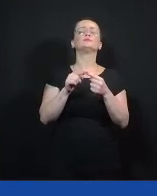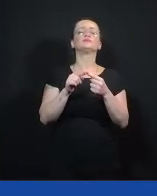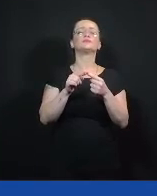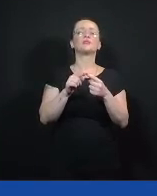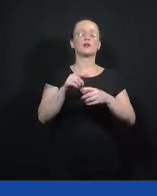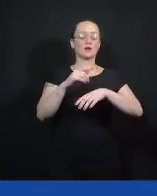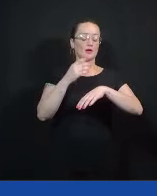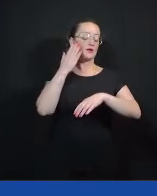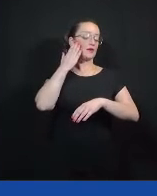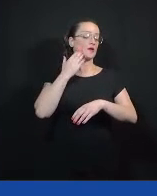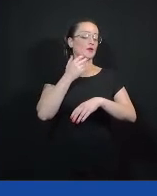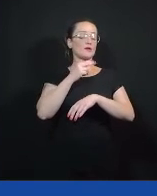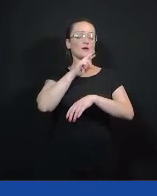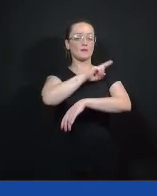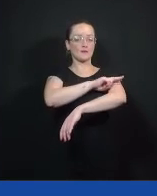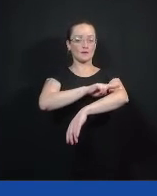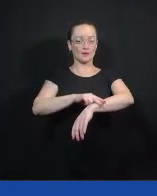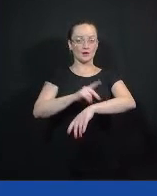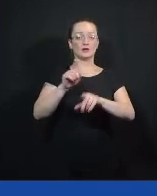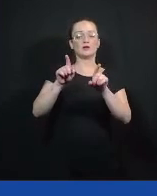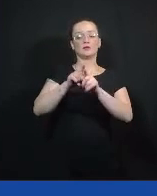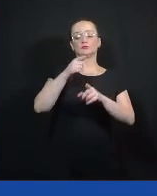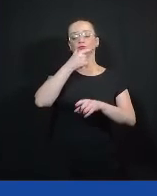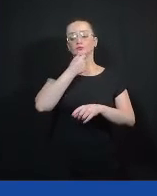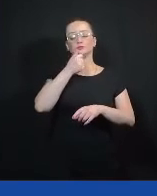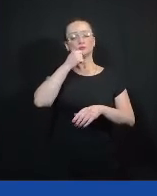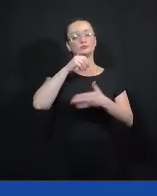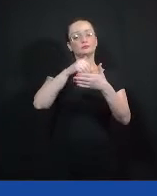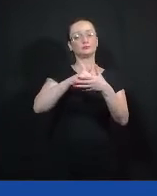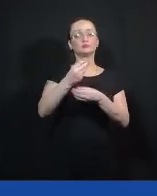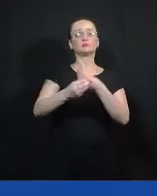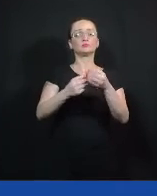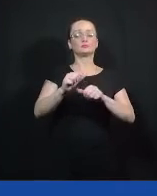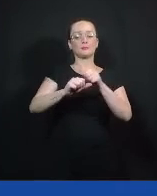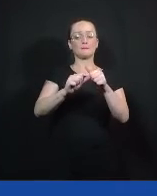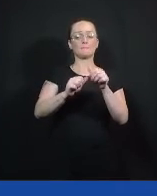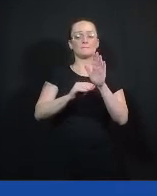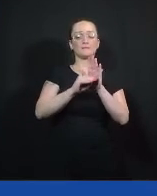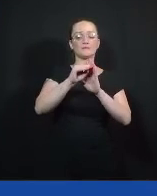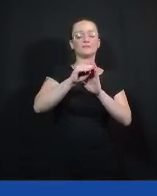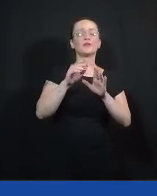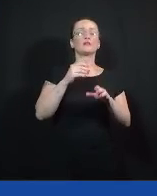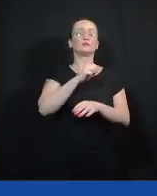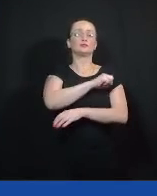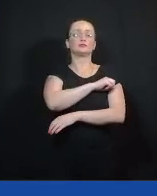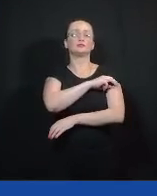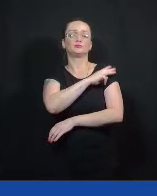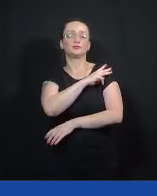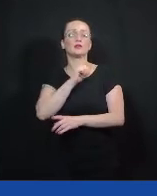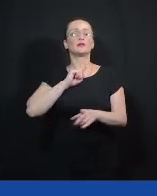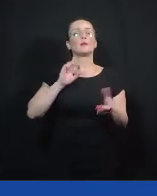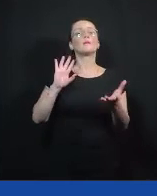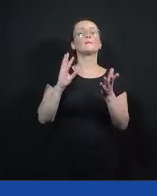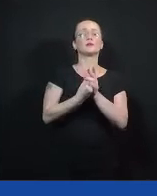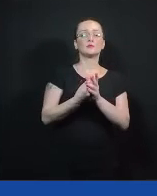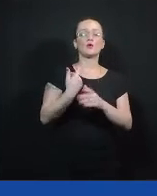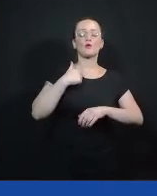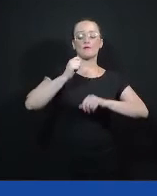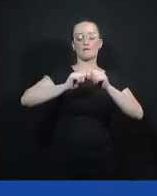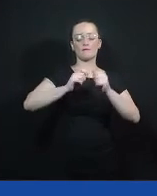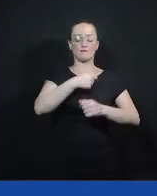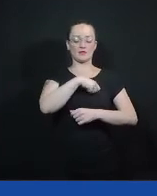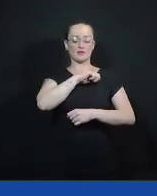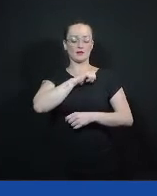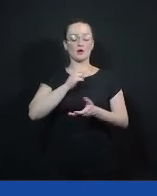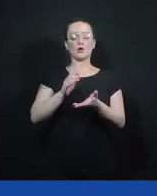relacionado à cor da pele dos candidatos e das candidatas. Como mudou o nível de escolaridade, de patrimônio, a